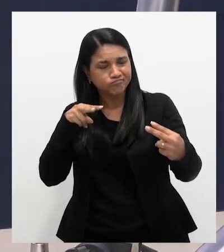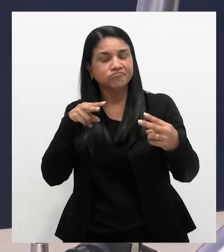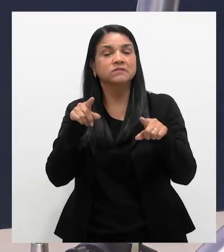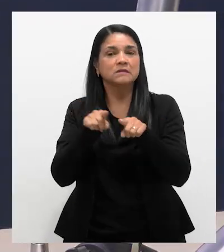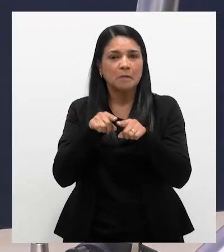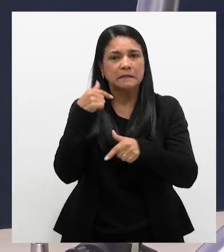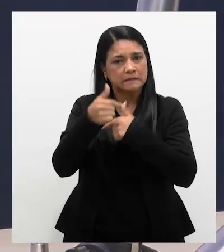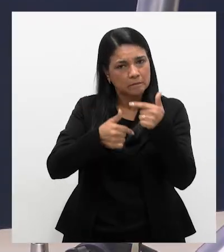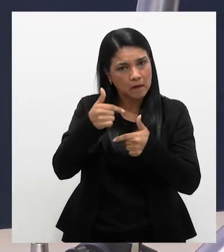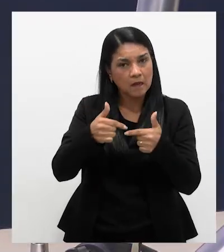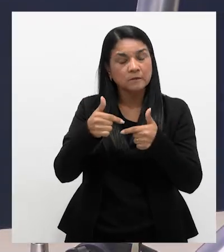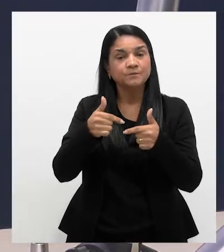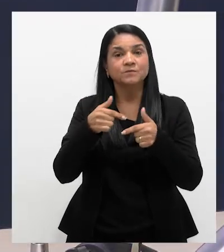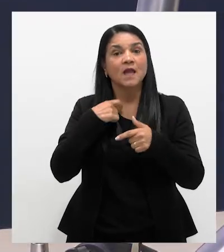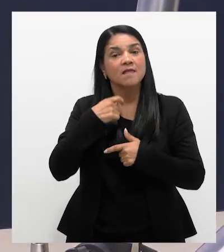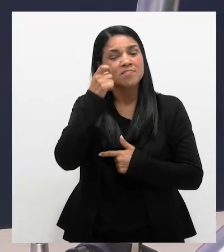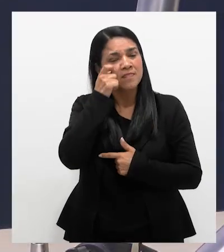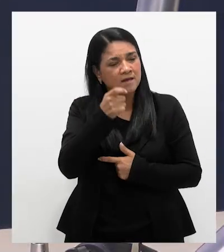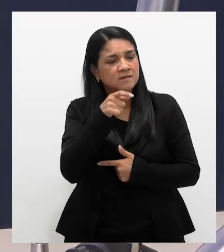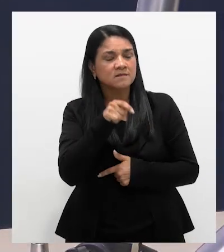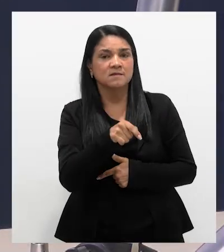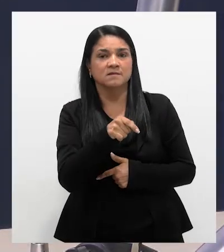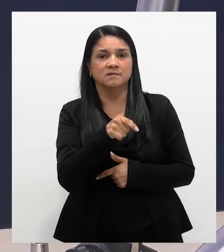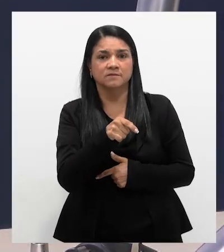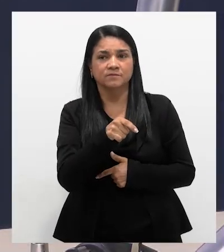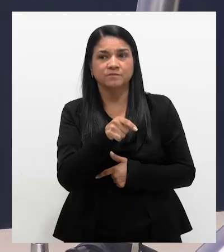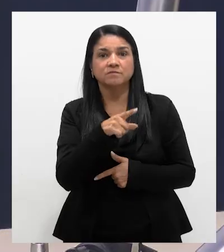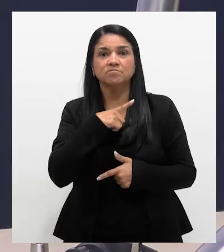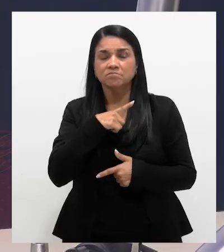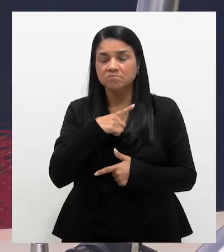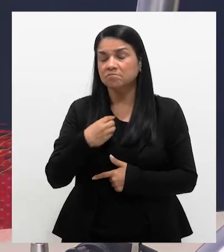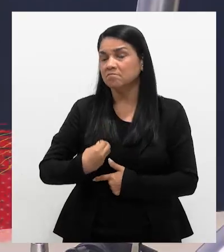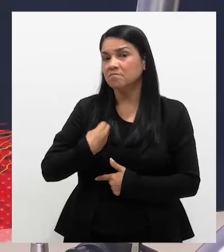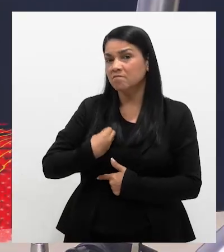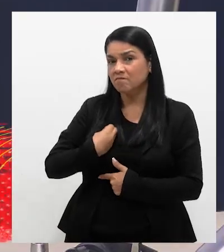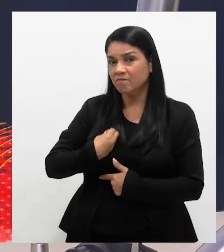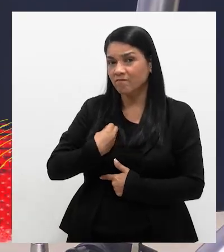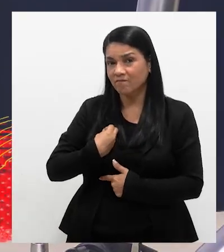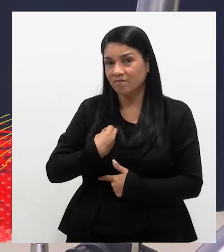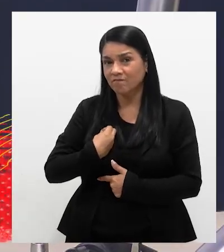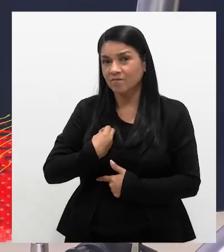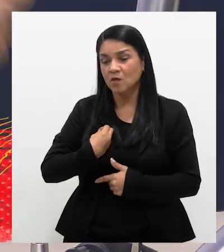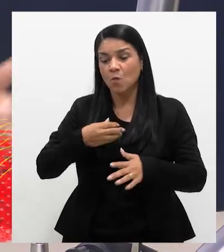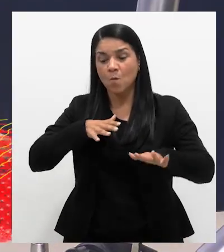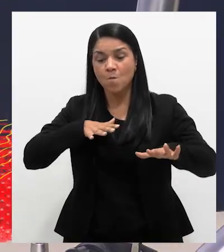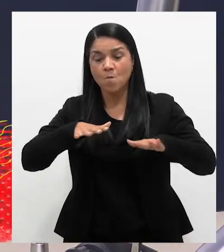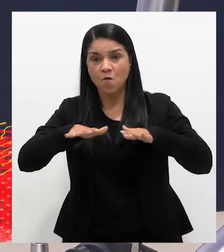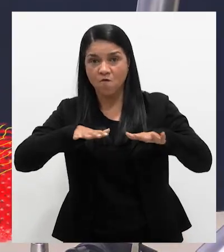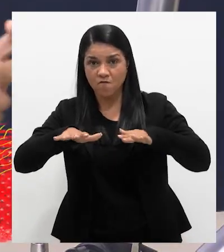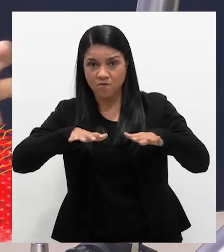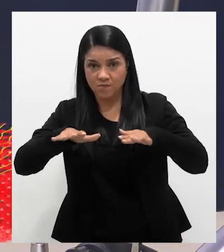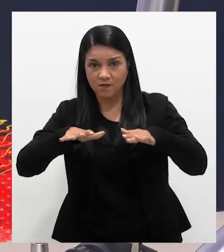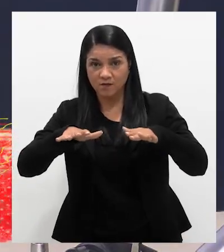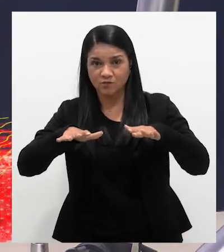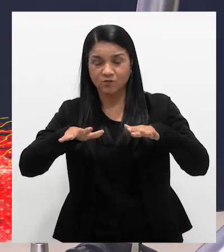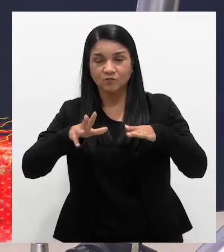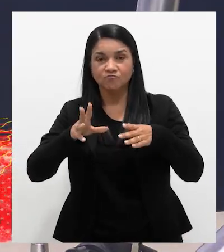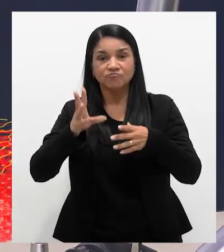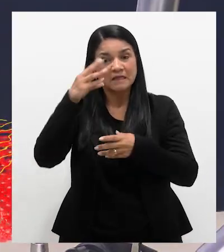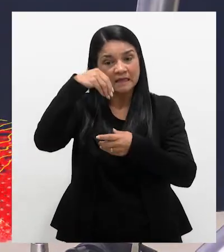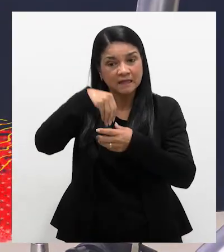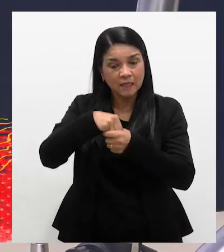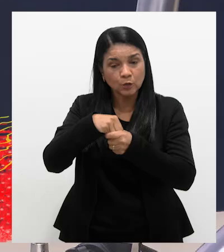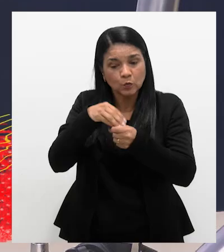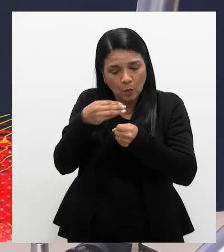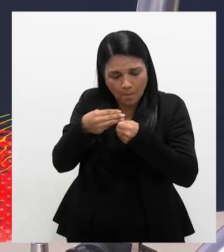office. E isso é muito interessante também, porque existe um movimento que eu acho que você gera dentro